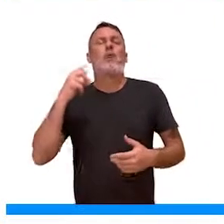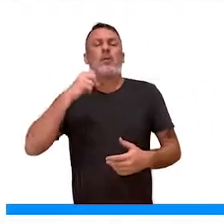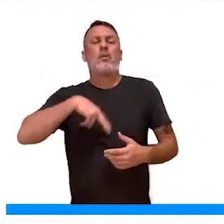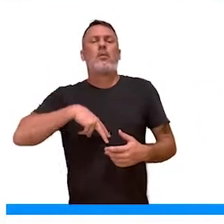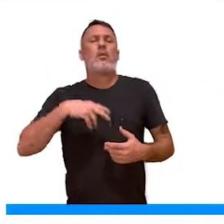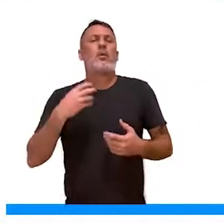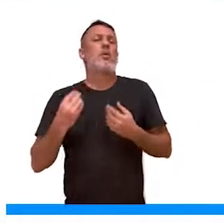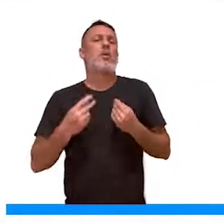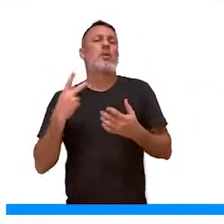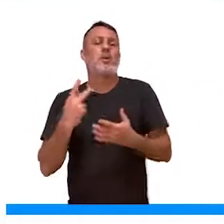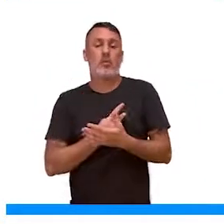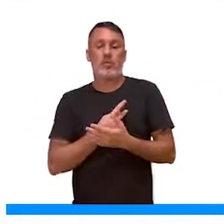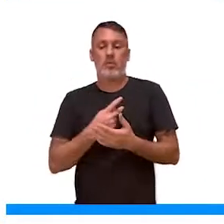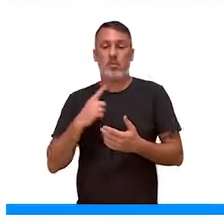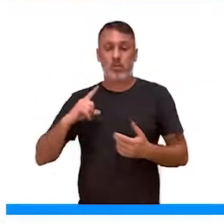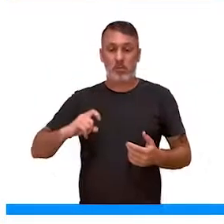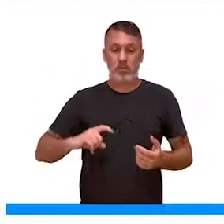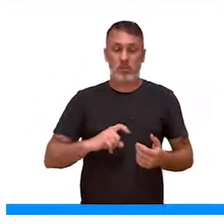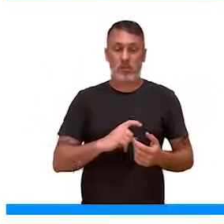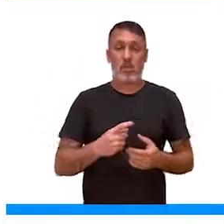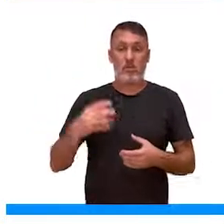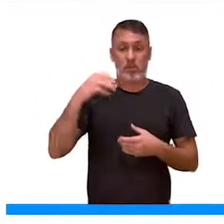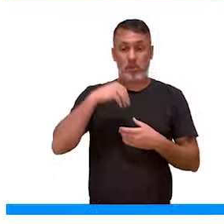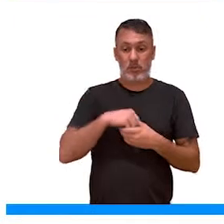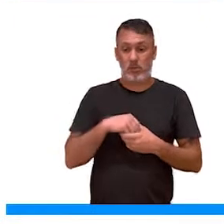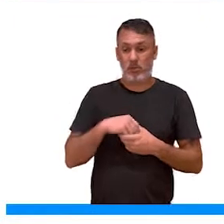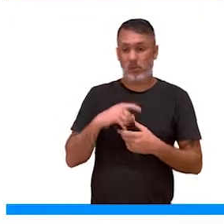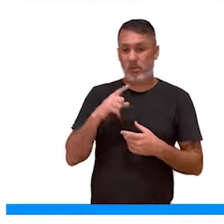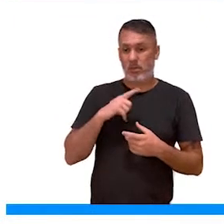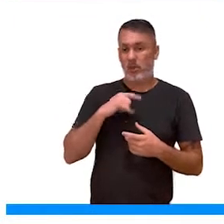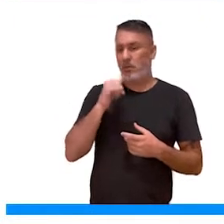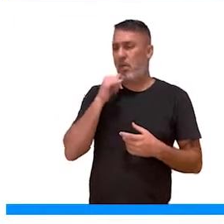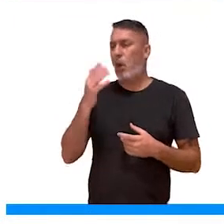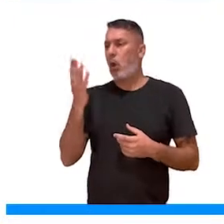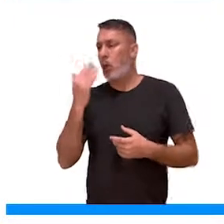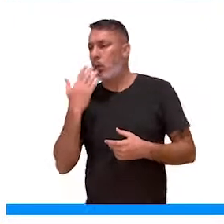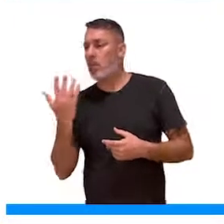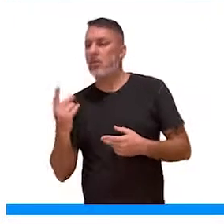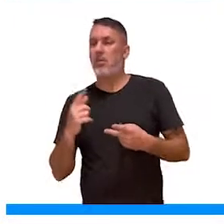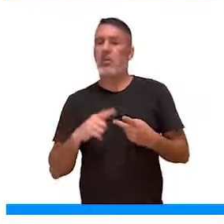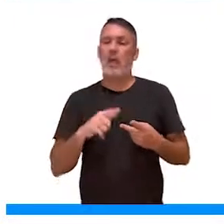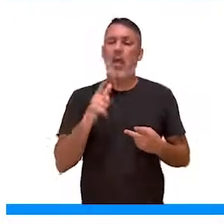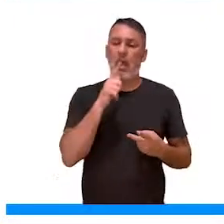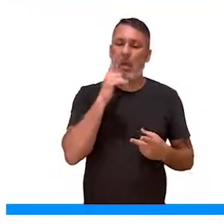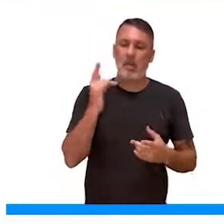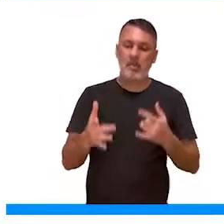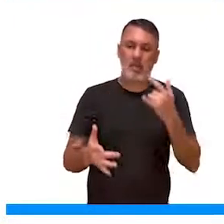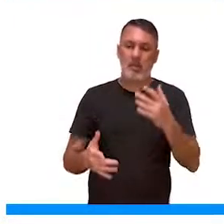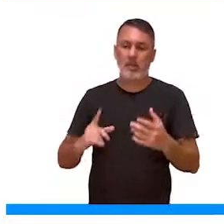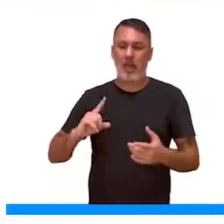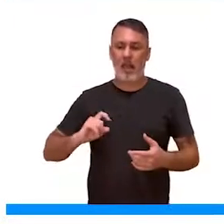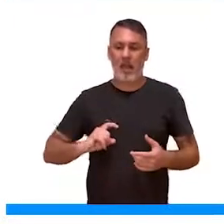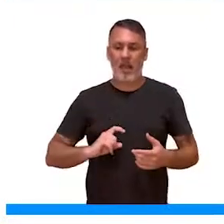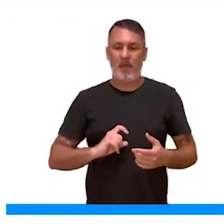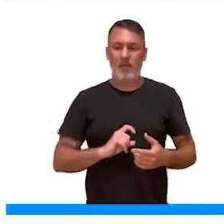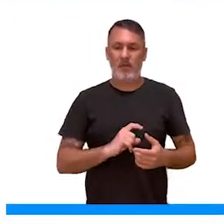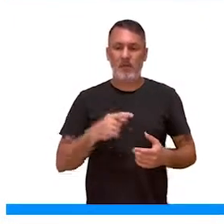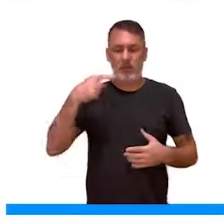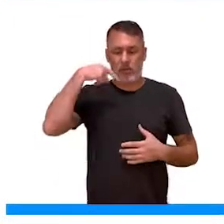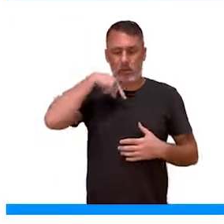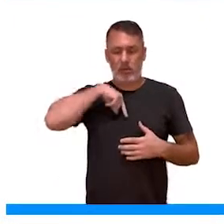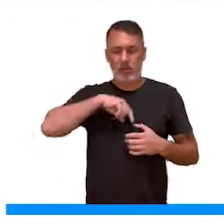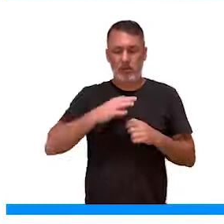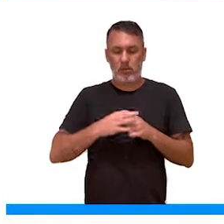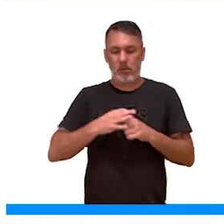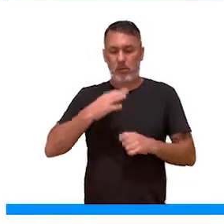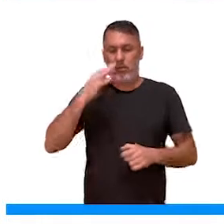ocorre a infestação, né? O hospedeiro, ele ingere os ovos presentes no alimento ou na água. As larvas, elas passam